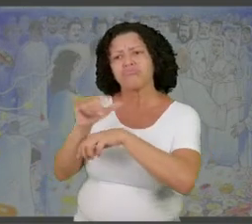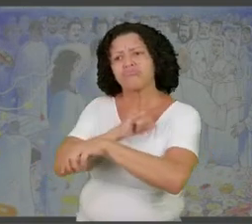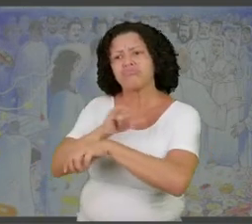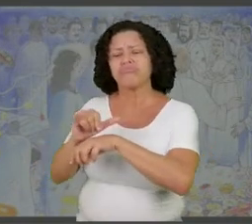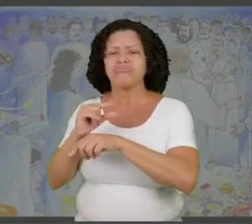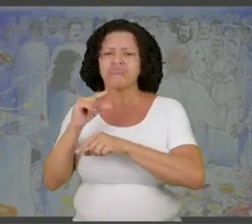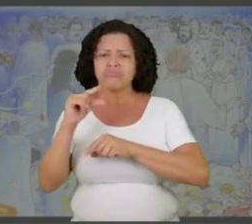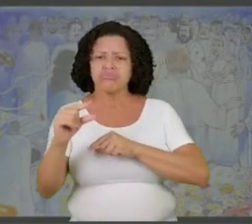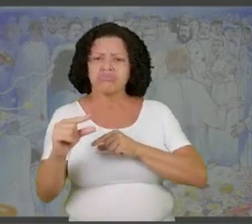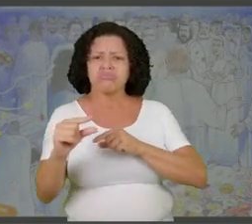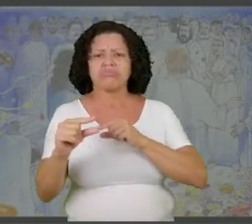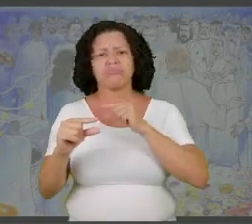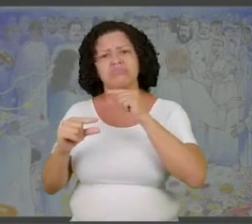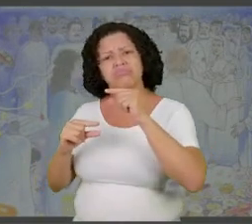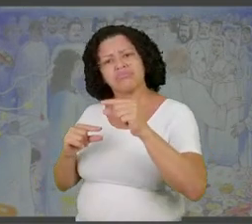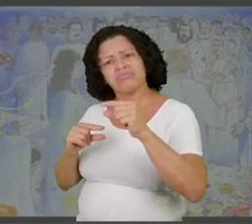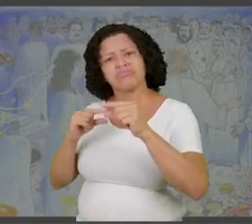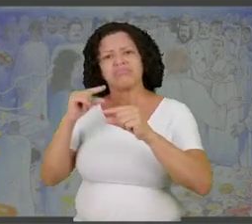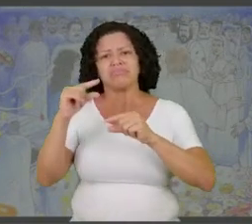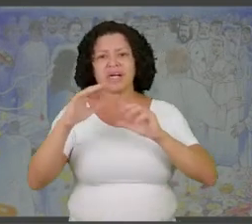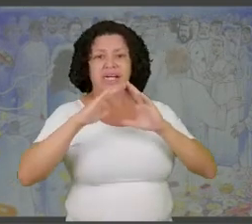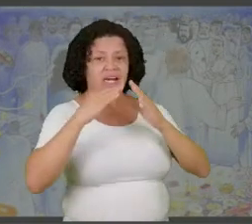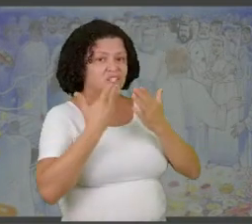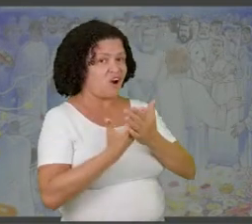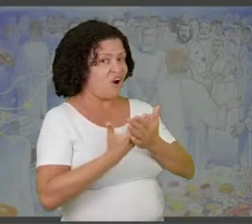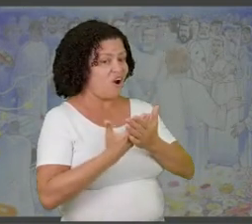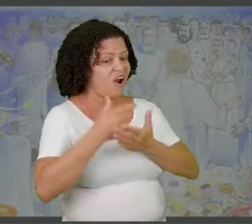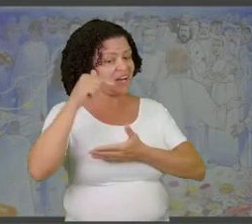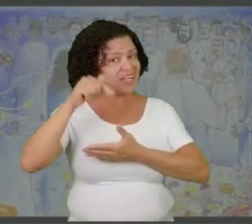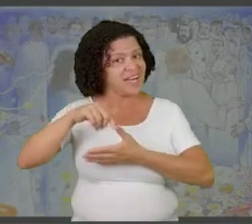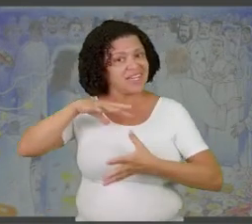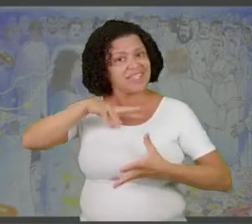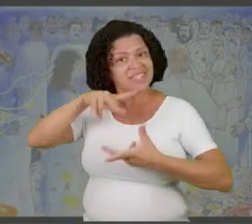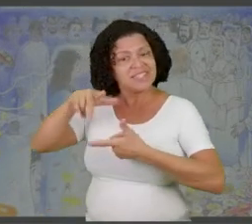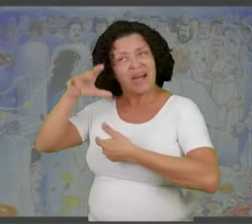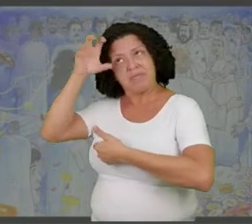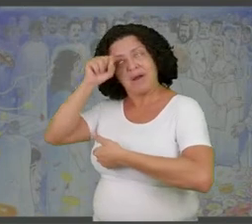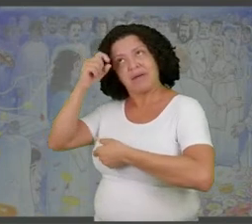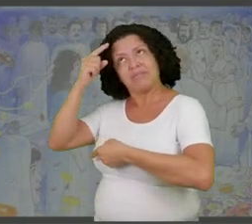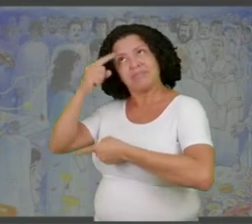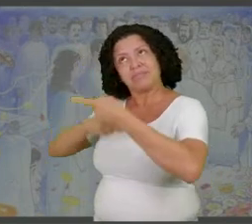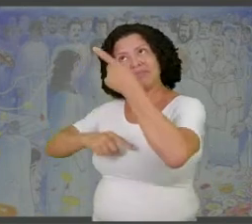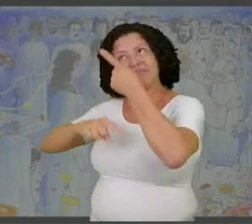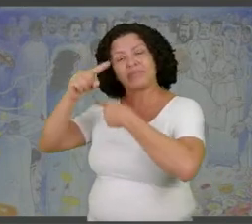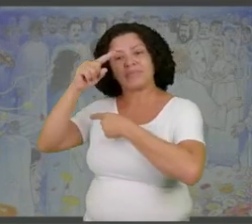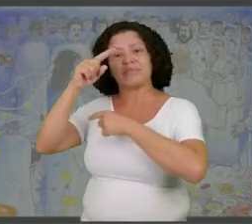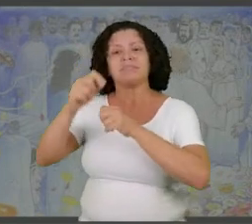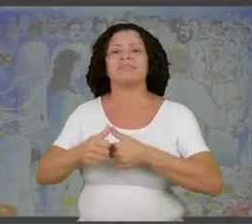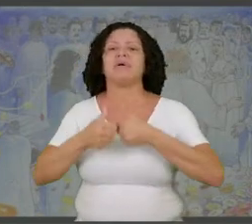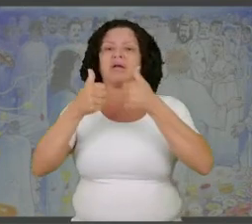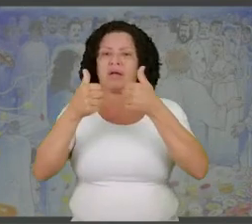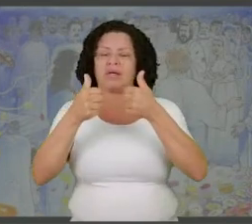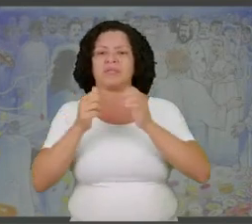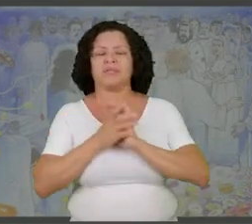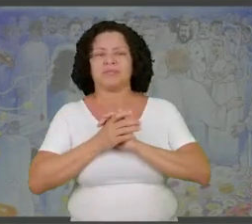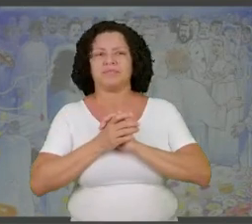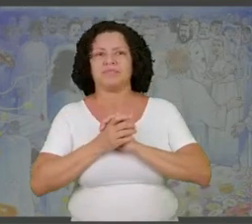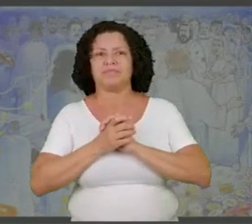aos pouquinhos, nessa escola, ir aprendendo, ir crescendo, ir melhorando.